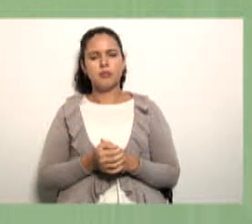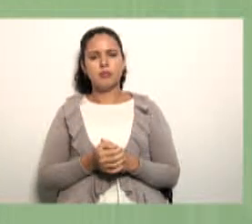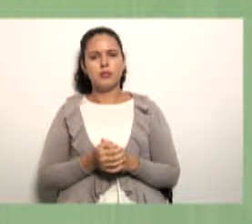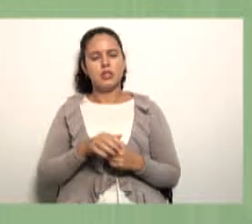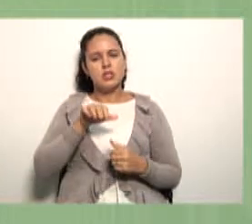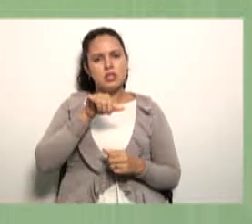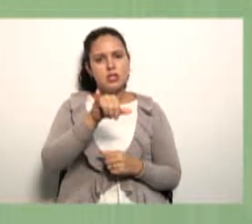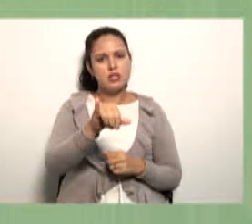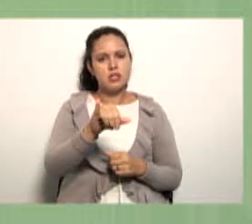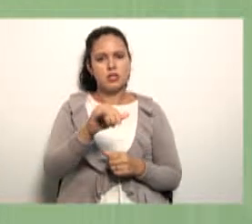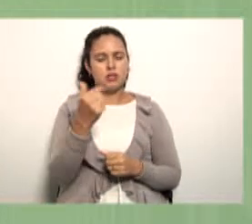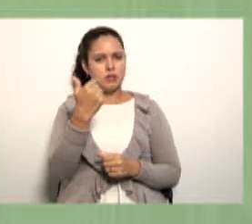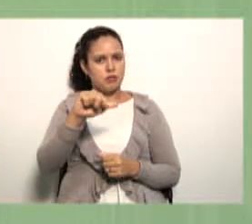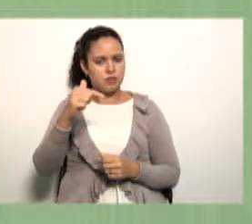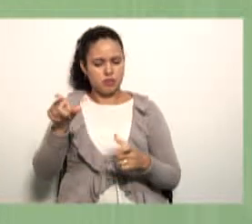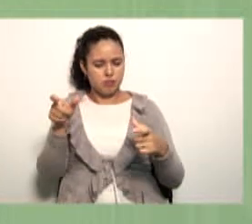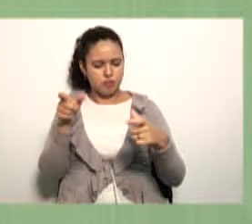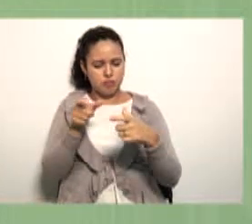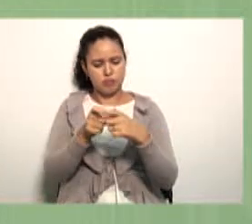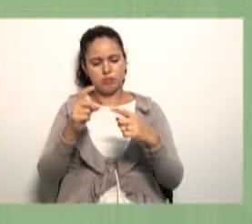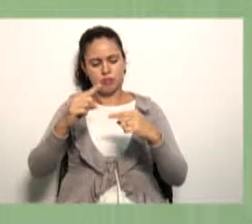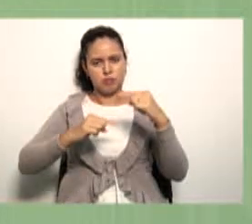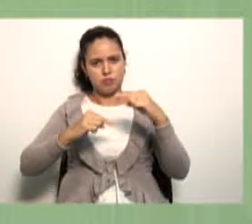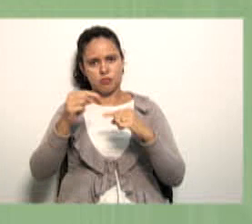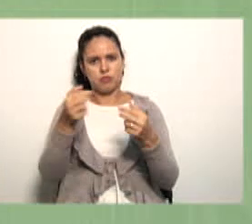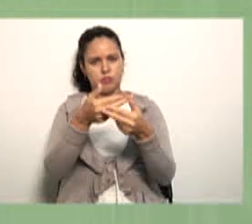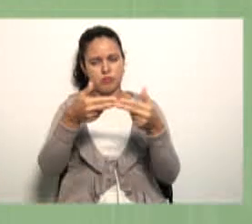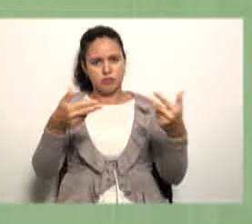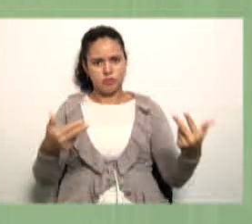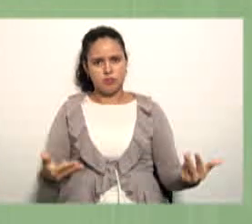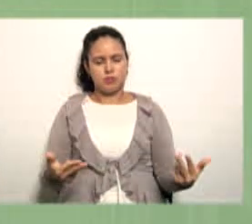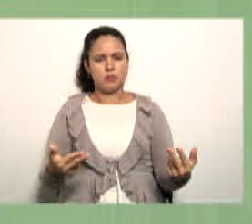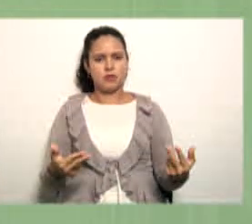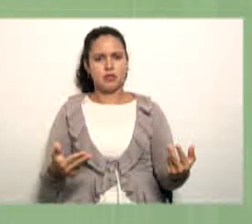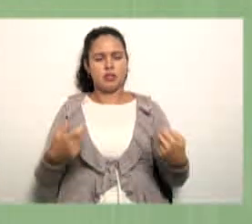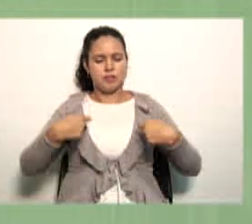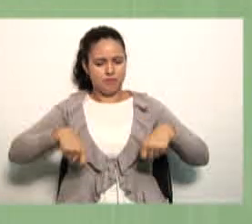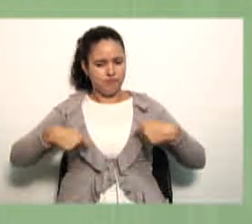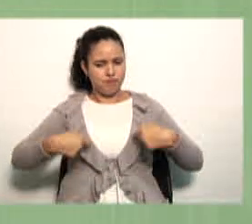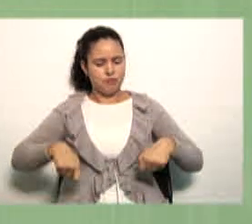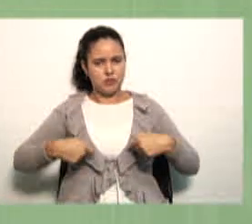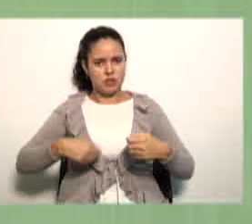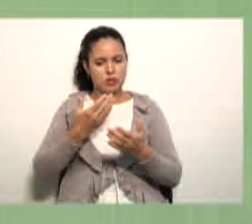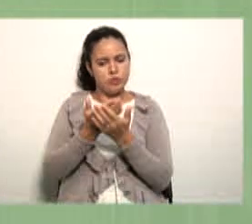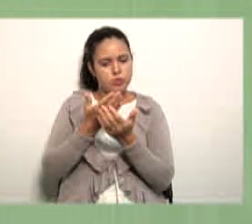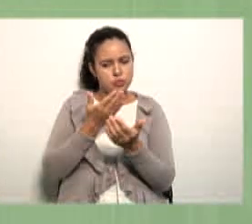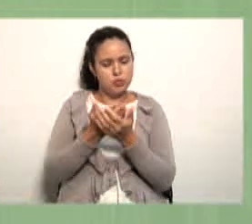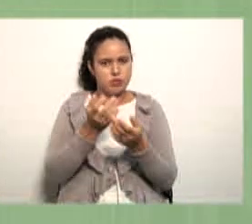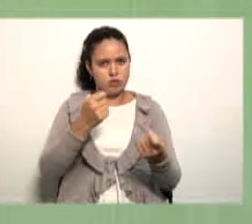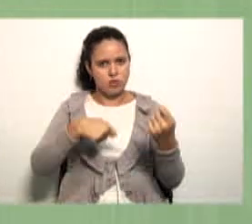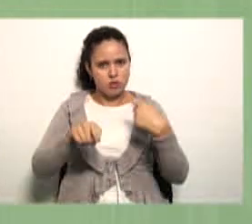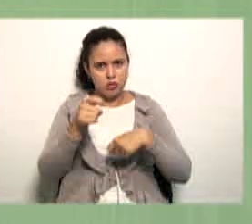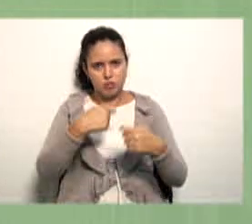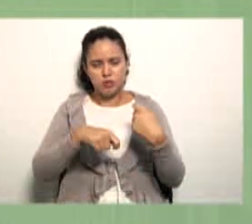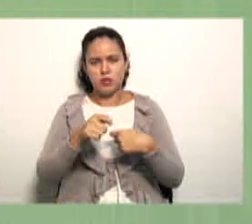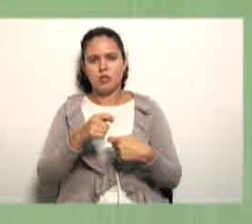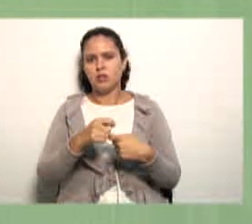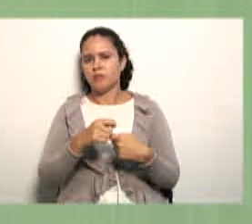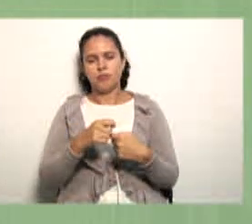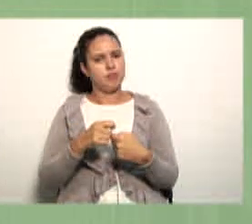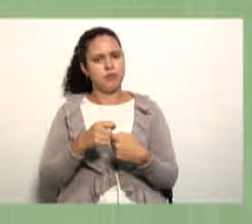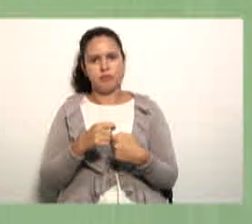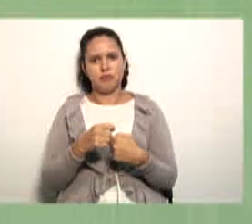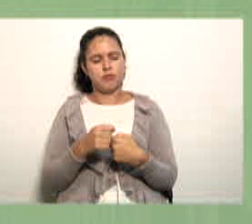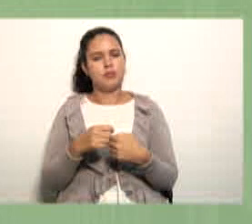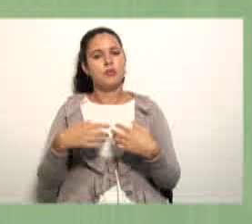não houvesse escassez de recursos produtivos, não haveria necessidade de se estudar economia. O estudo da economia